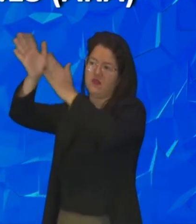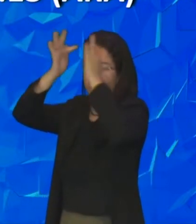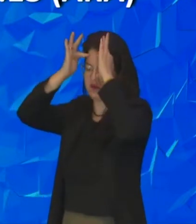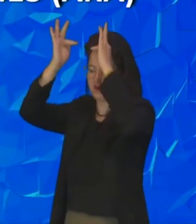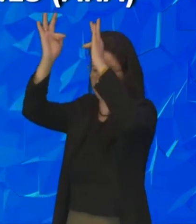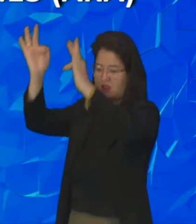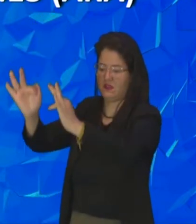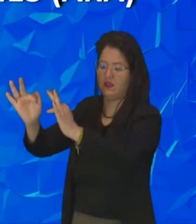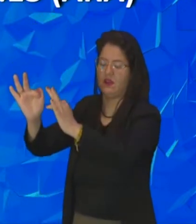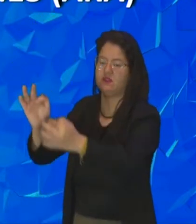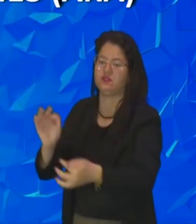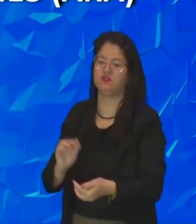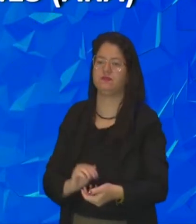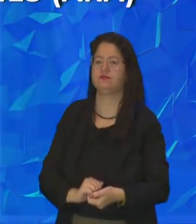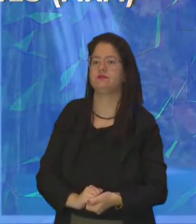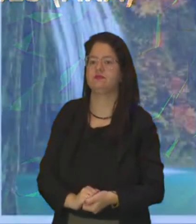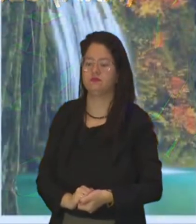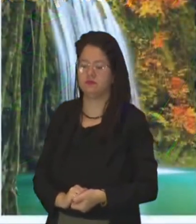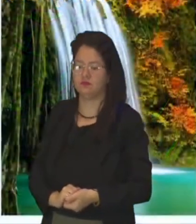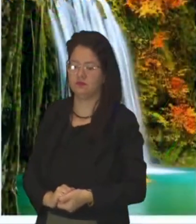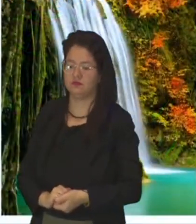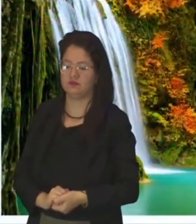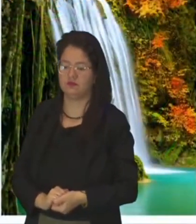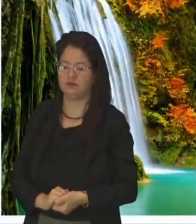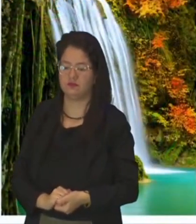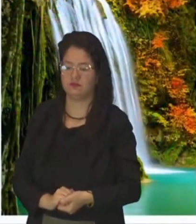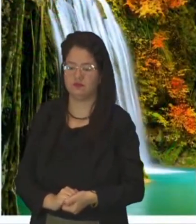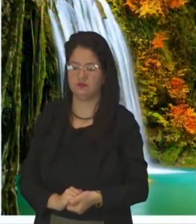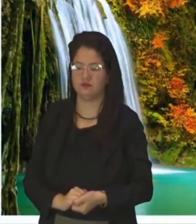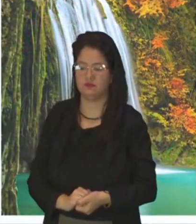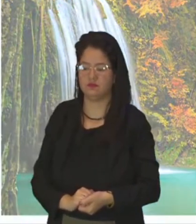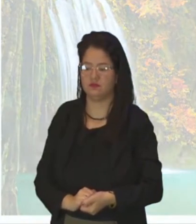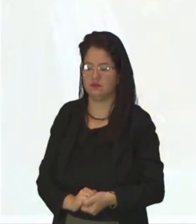consoante a sua fidelidade.